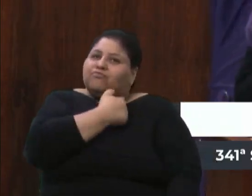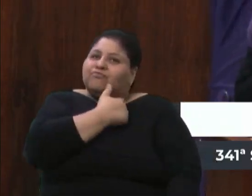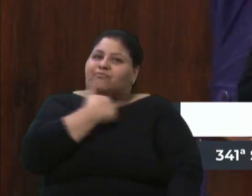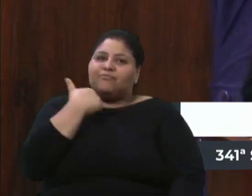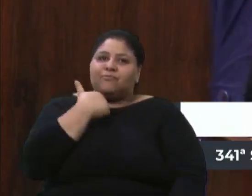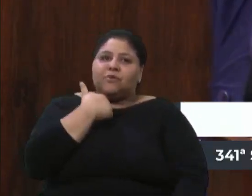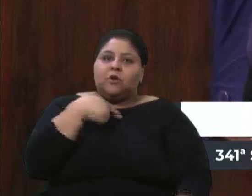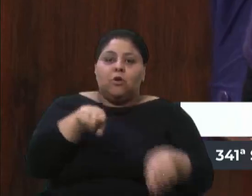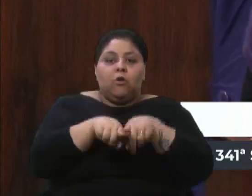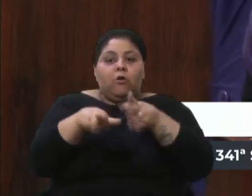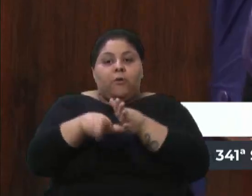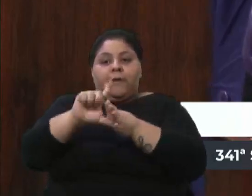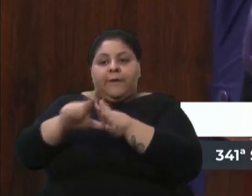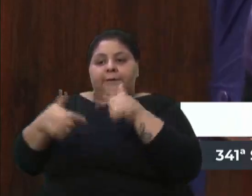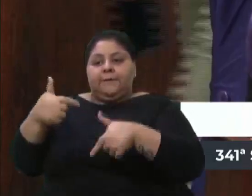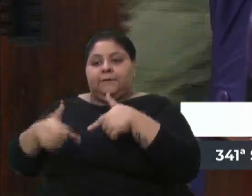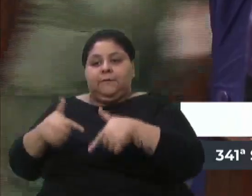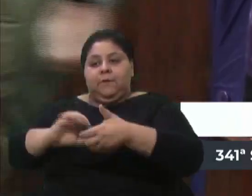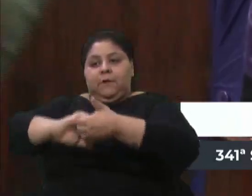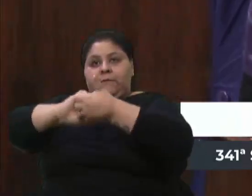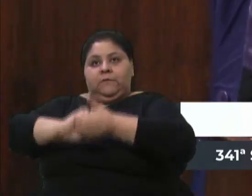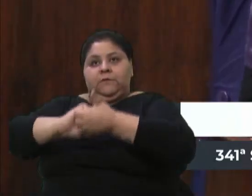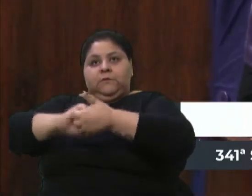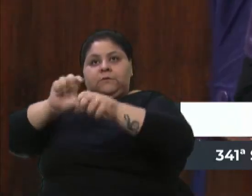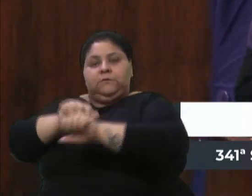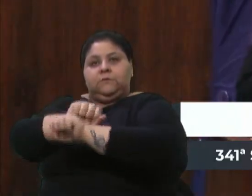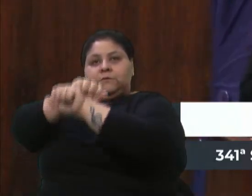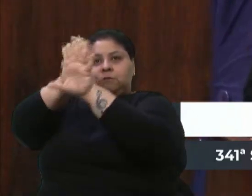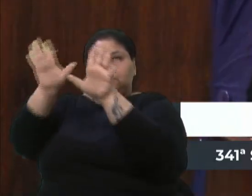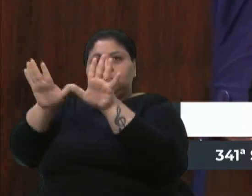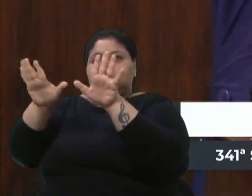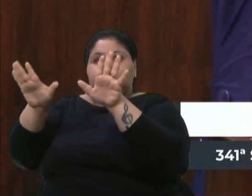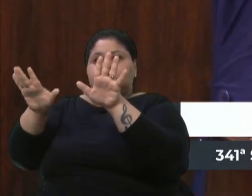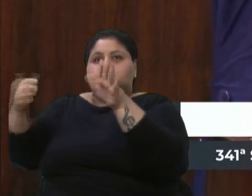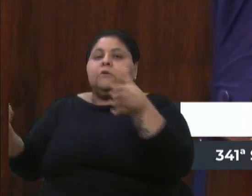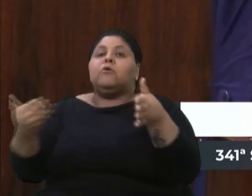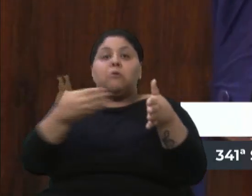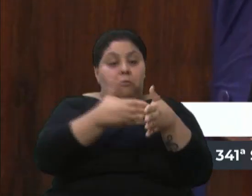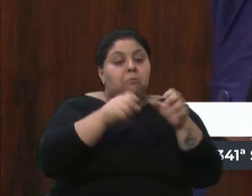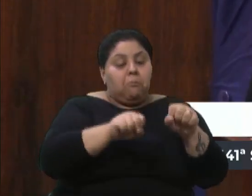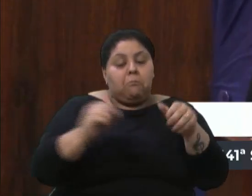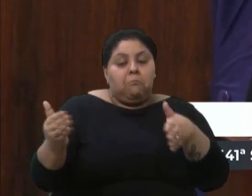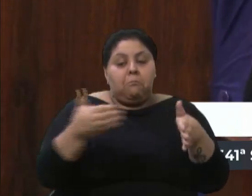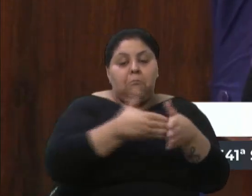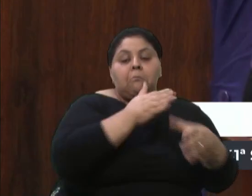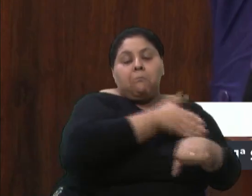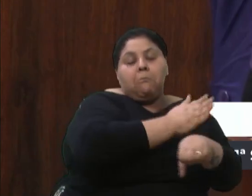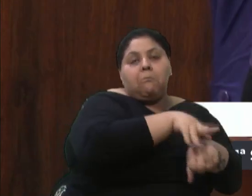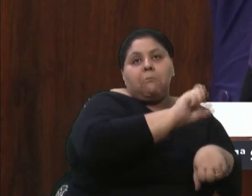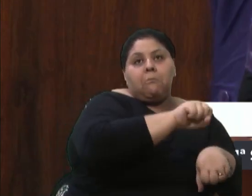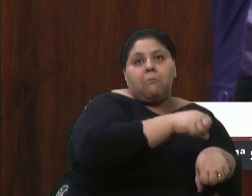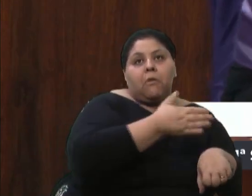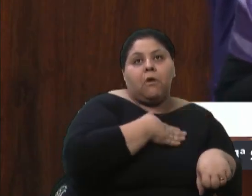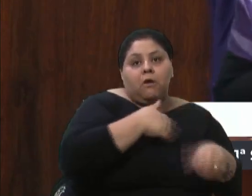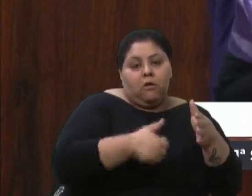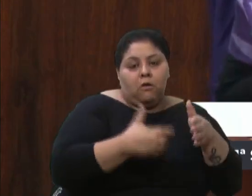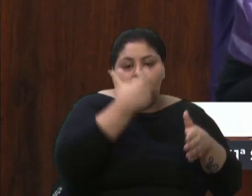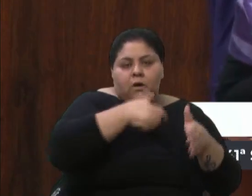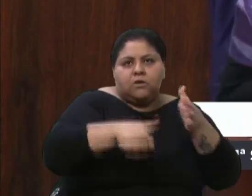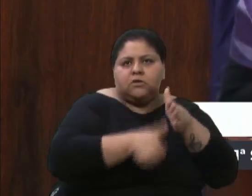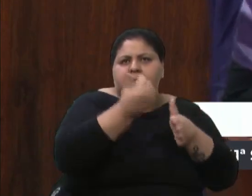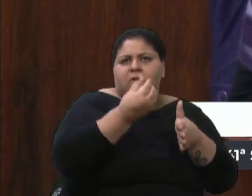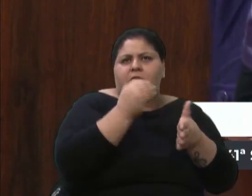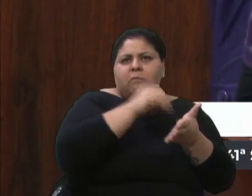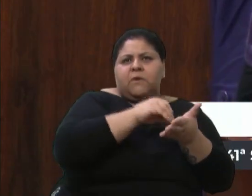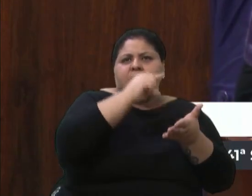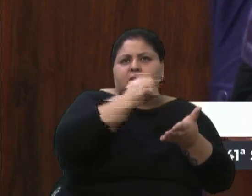no Andreassa de manhã, e chegava e eu dizia, não, na minha aula pode entrar, porque eu prefiro que ele perca 15 minutos do que entre só no